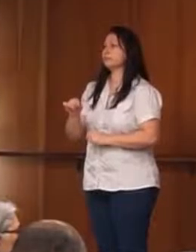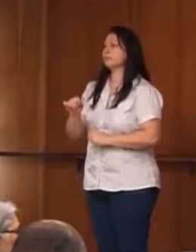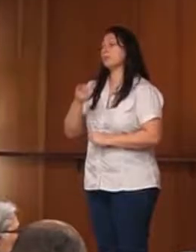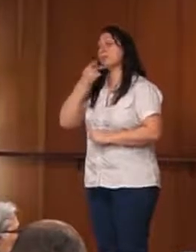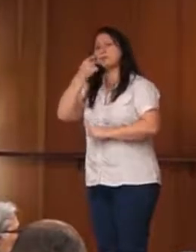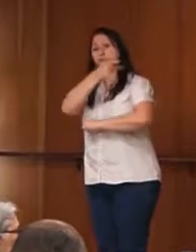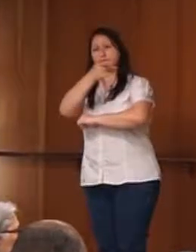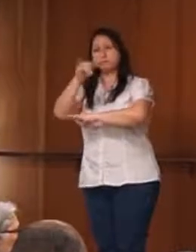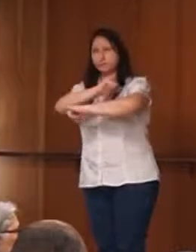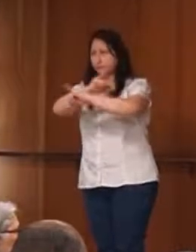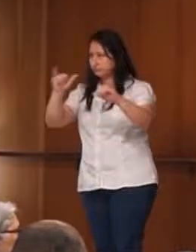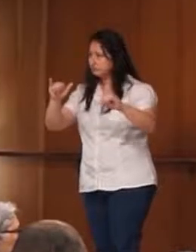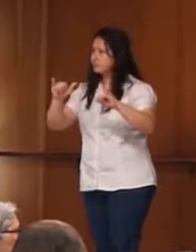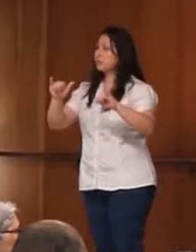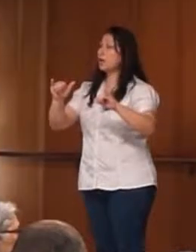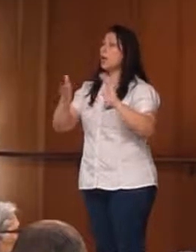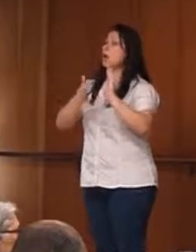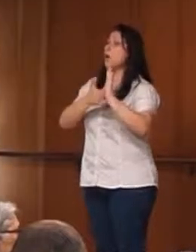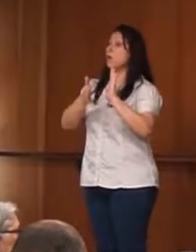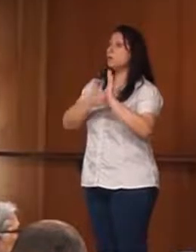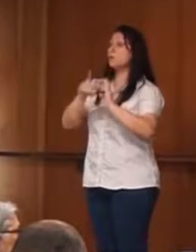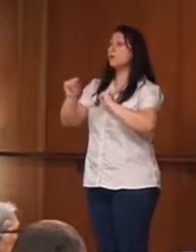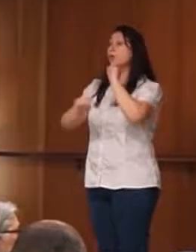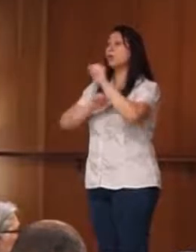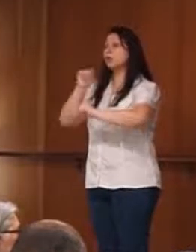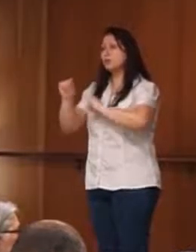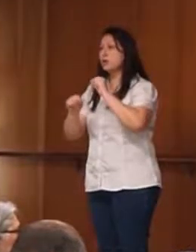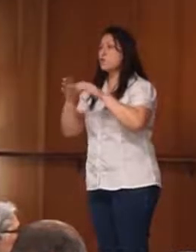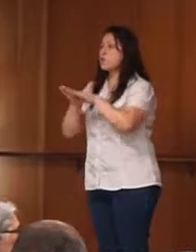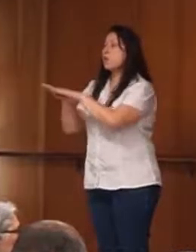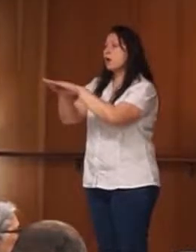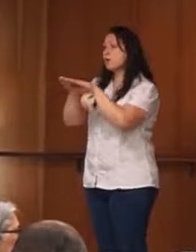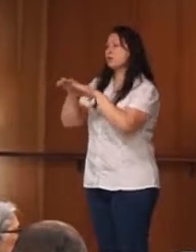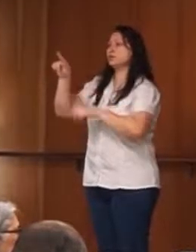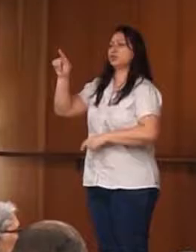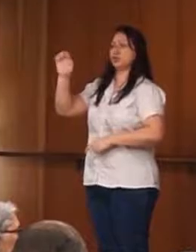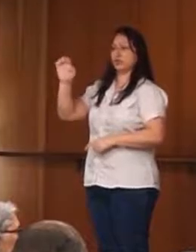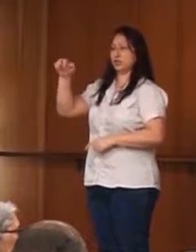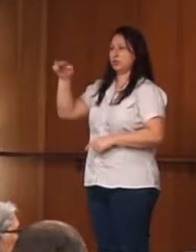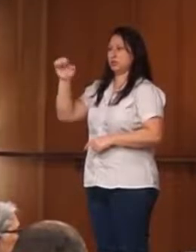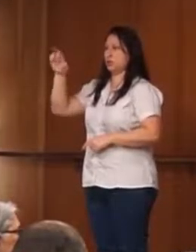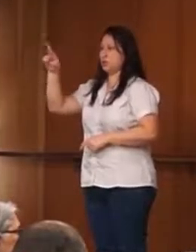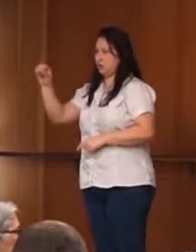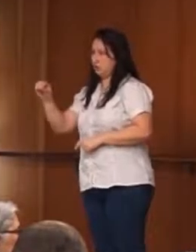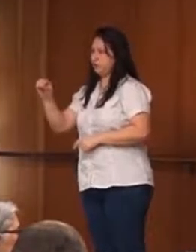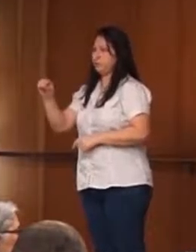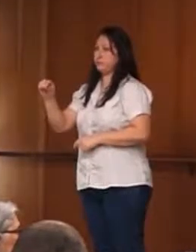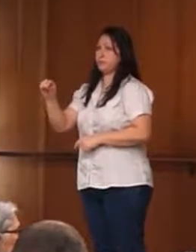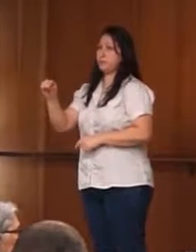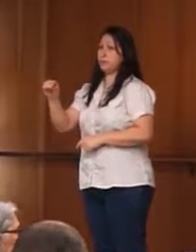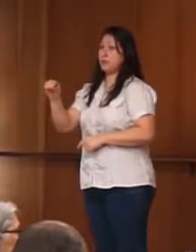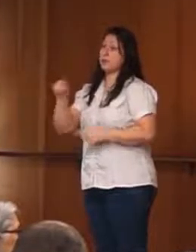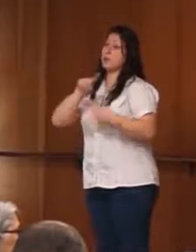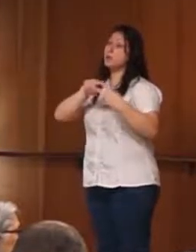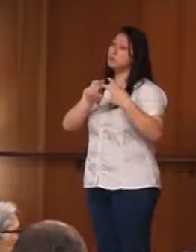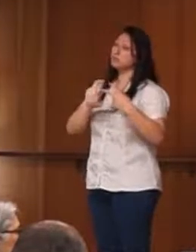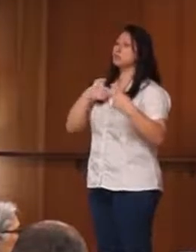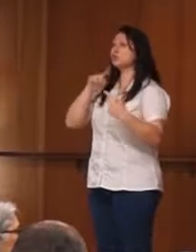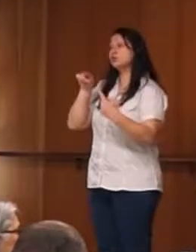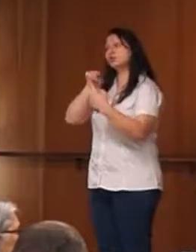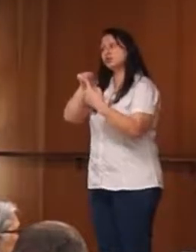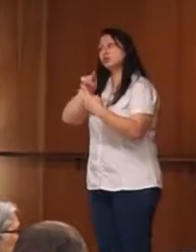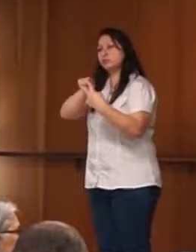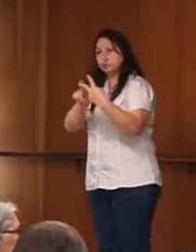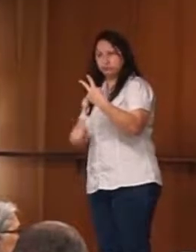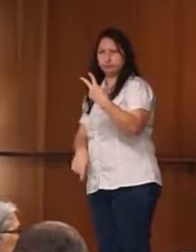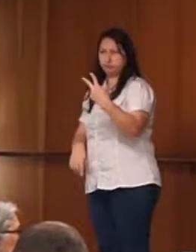inovou ao propor a inclusão do tema igualdade de gênero no seminário. Isso ocorreu por uma dupla motivação. Em primeiro